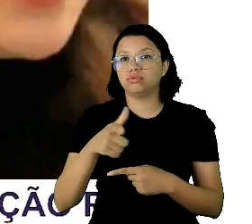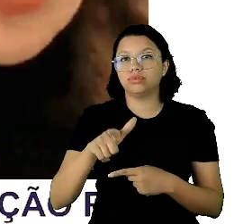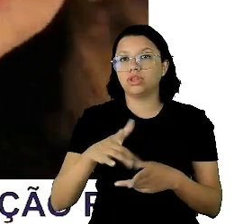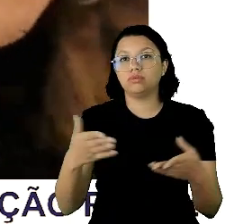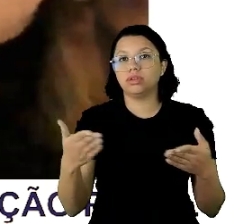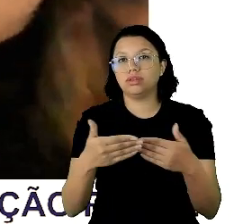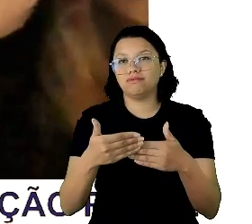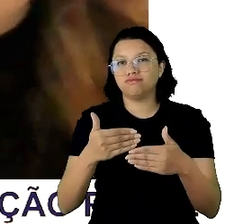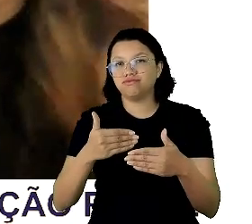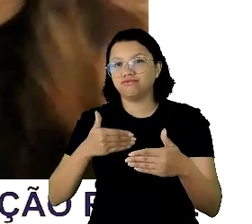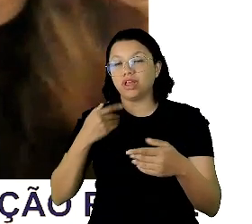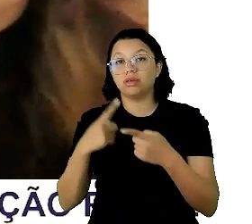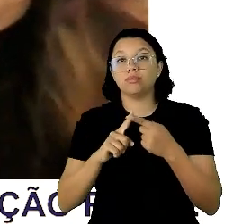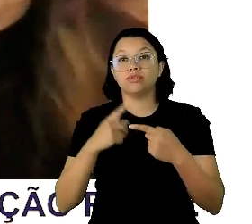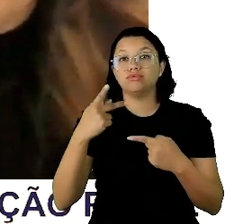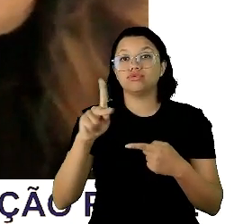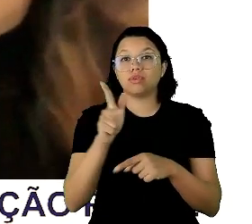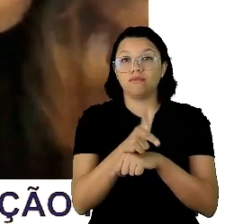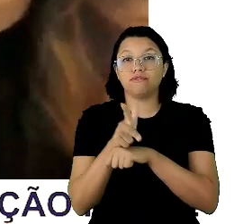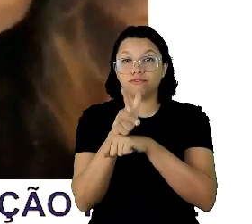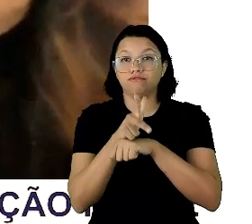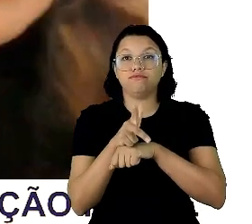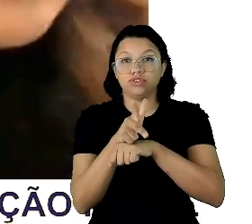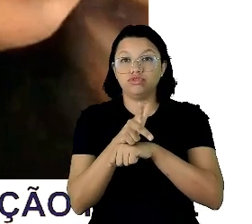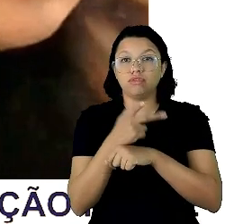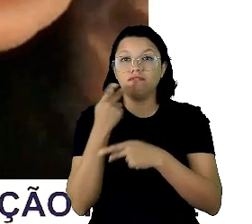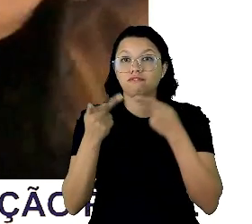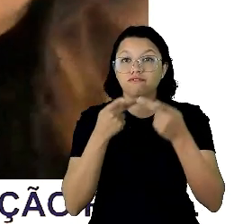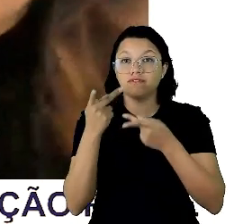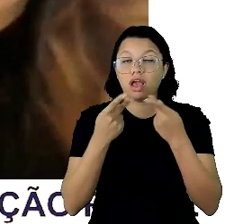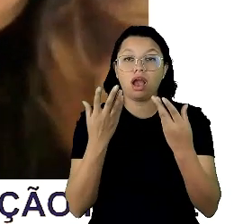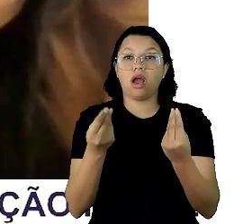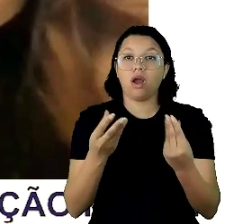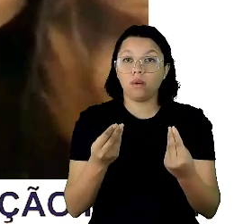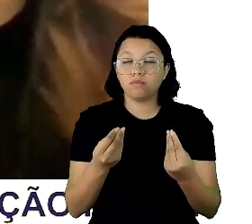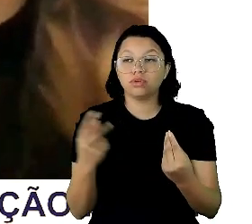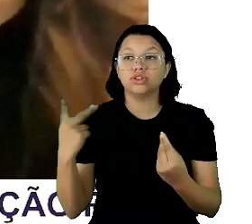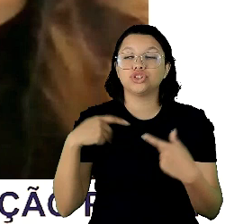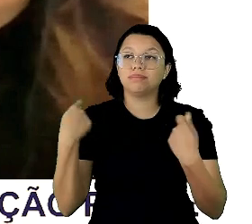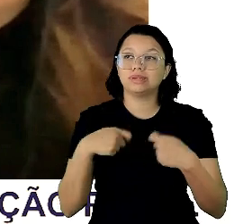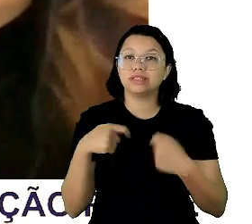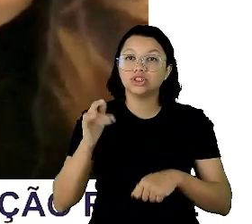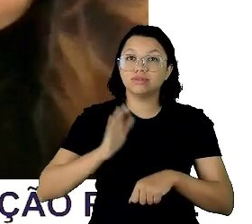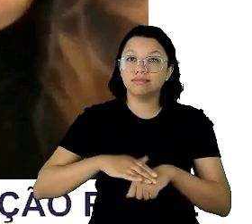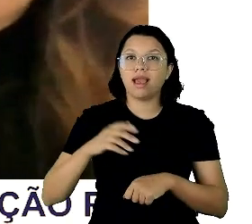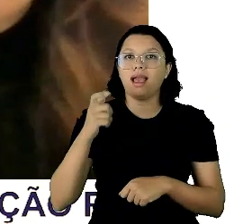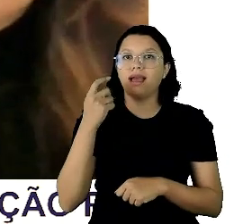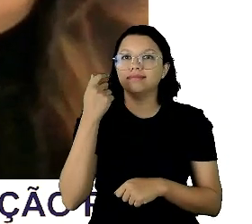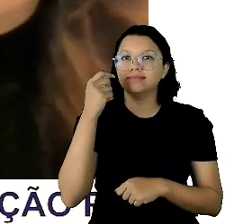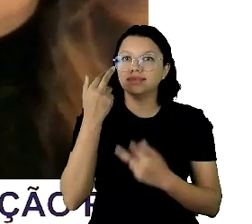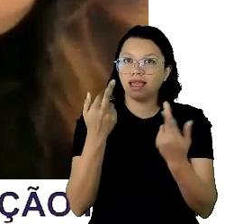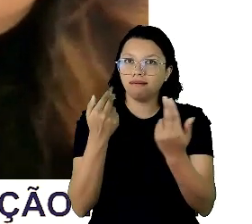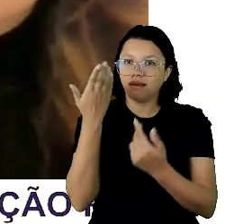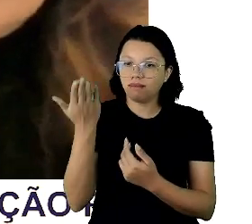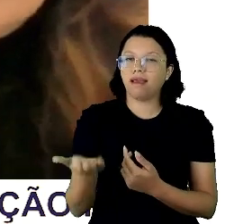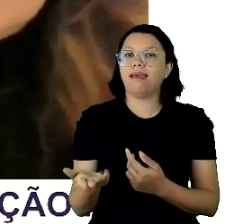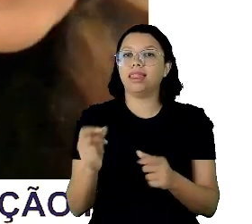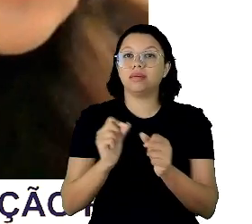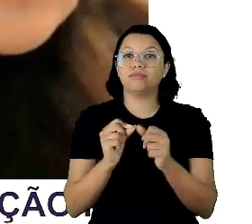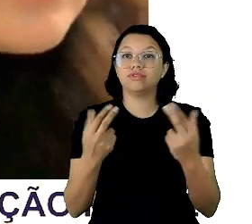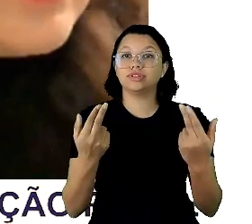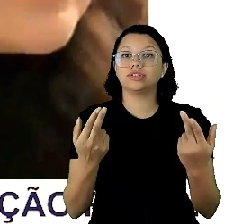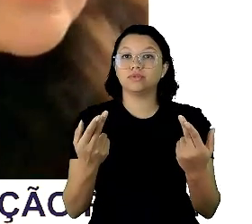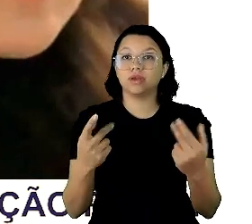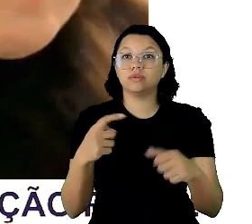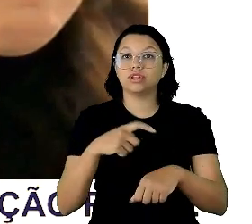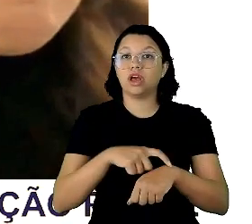porque o seu vídeo foi muito falado e a gente precisa de mais Marianas para fazer a mesma coisa na hora que